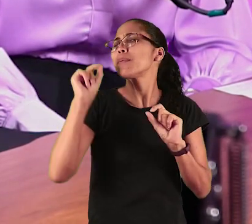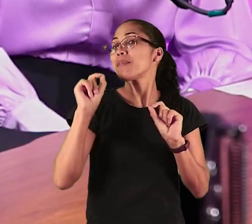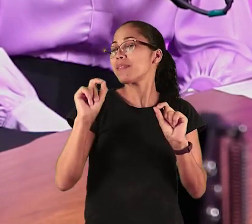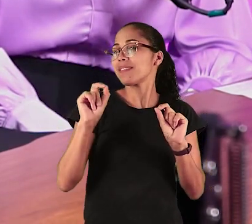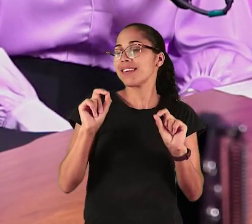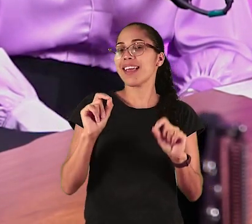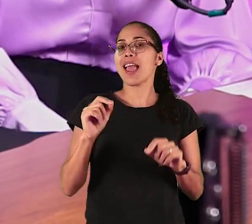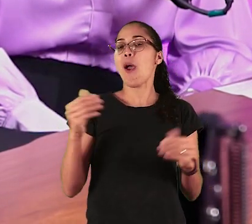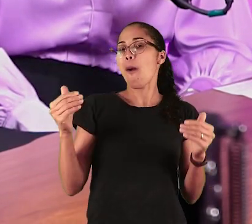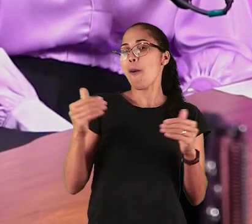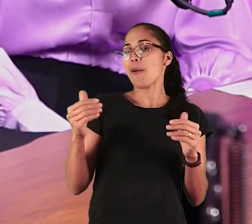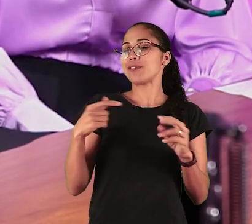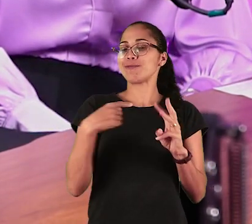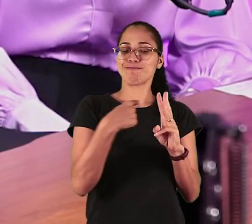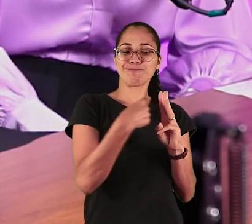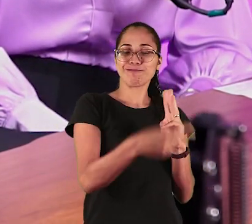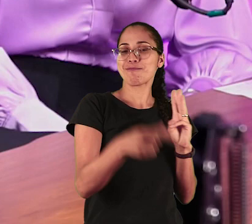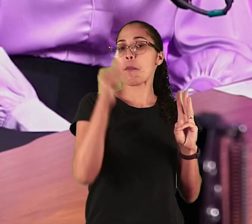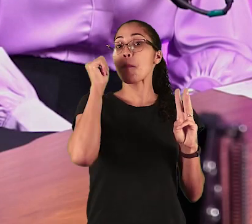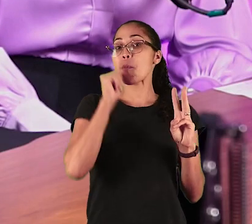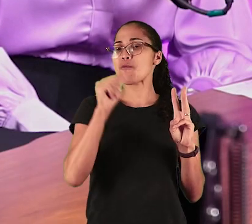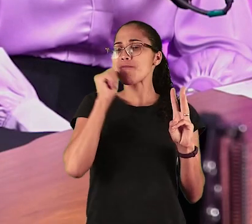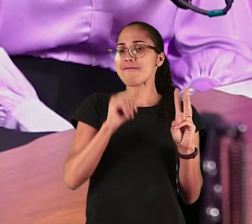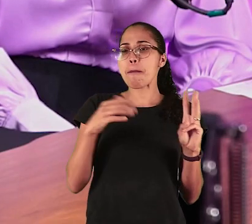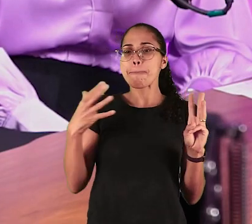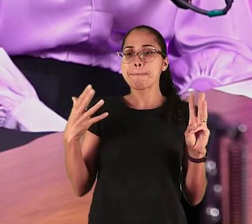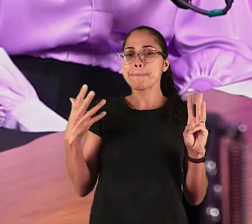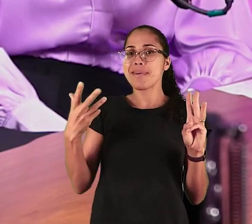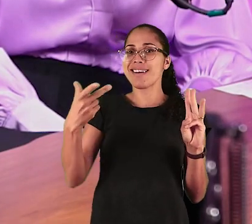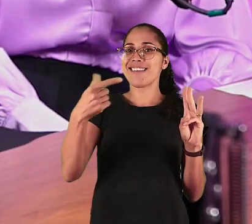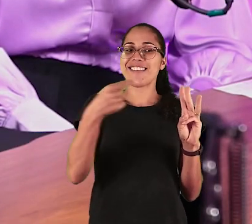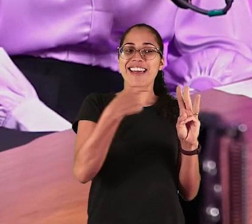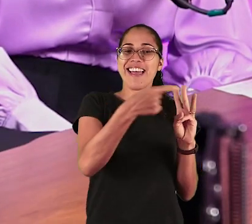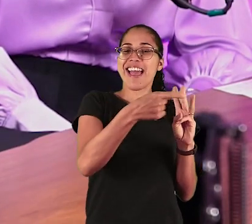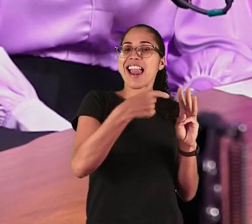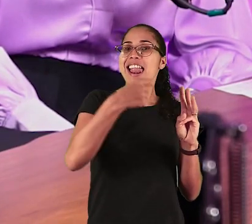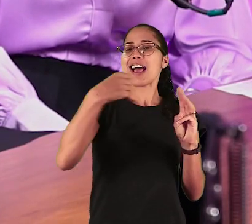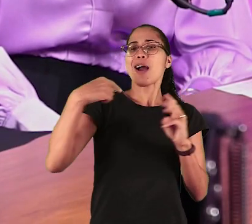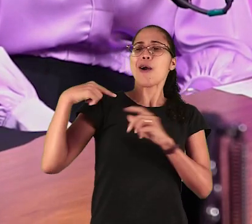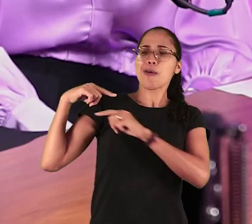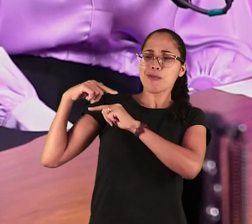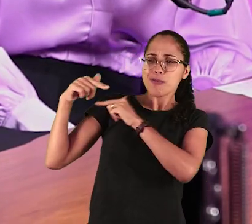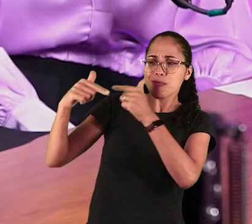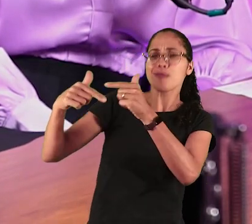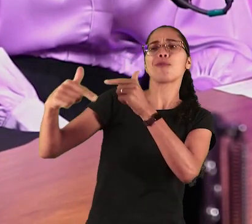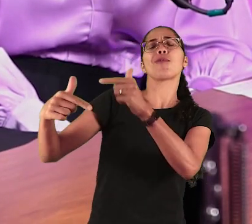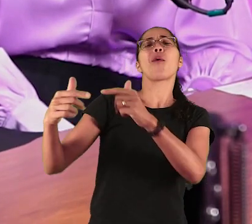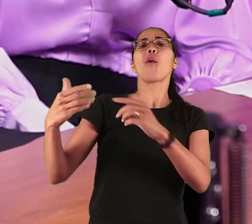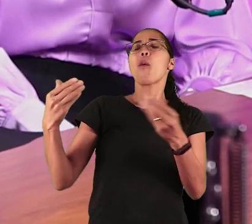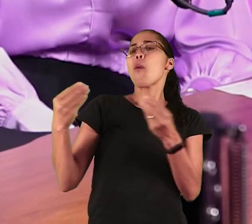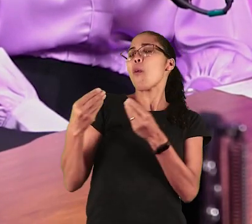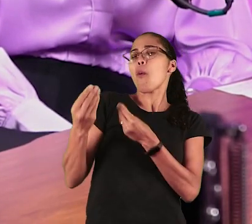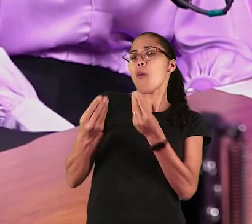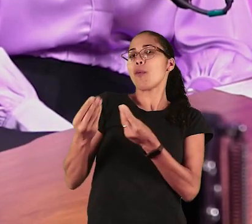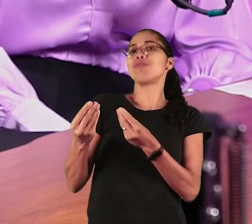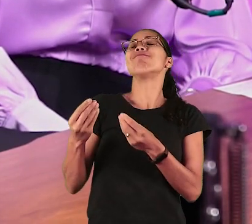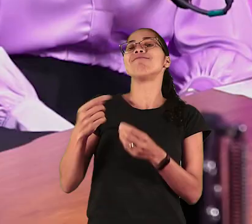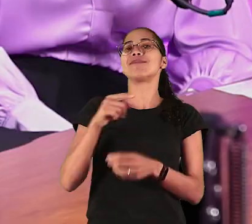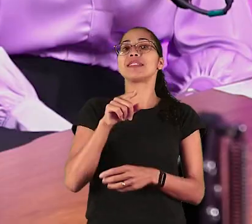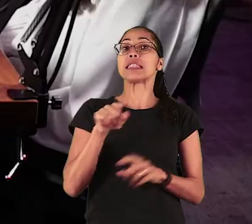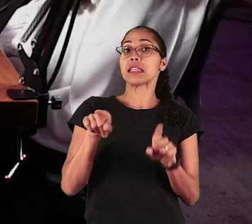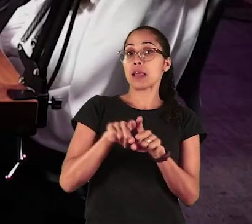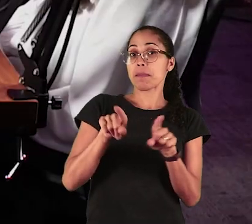do mercado financeiro para essa conversa eu tenho aqui três mulheres incríveis que vão contar um pouquinho da trajetória e da história dela para vocês